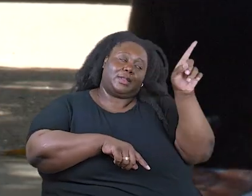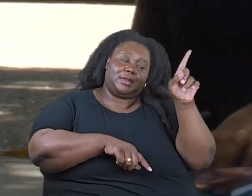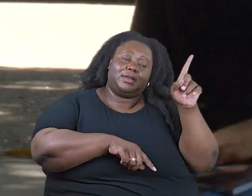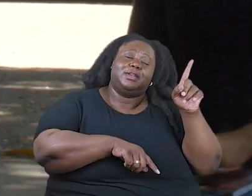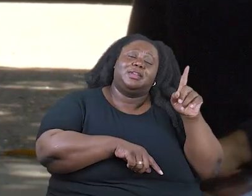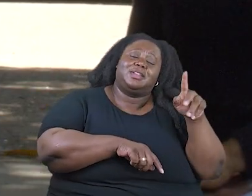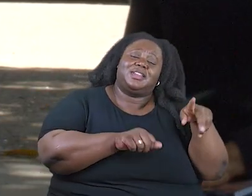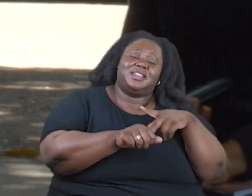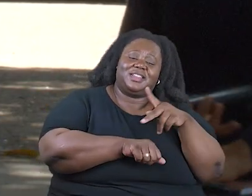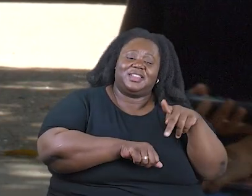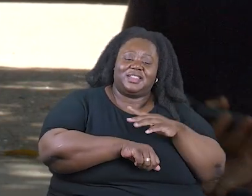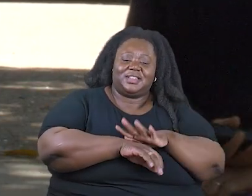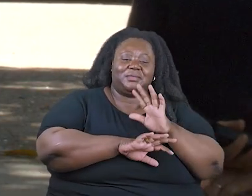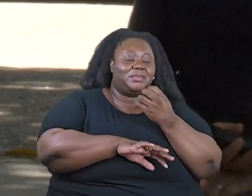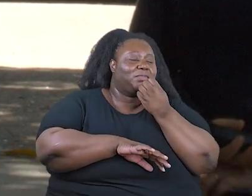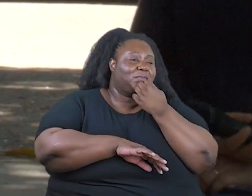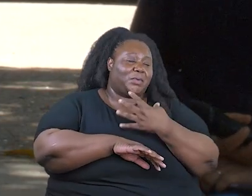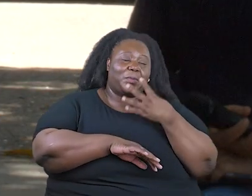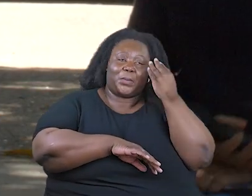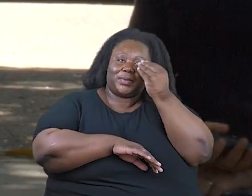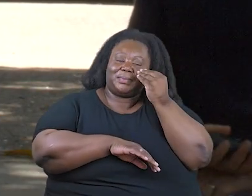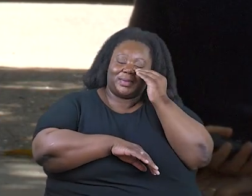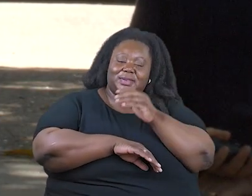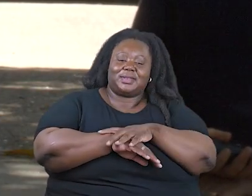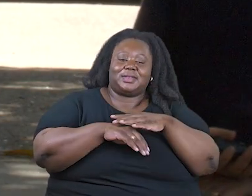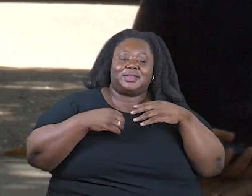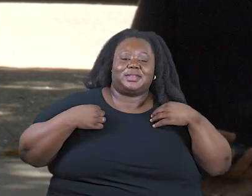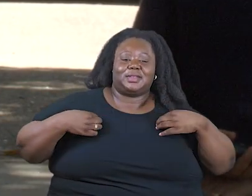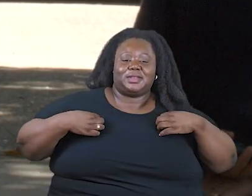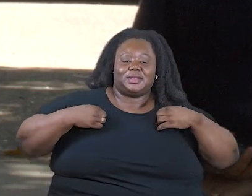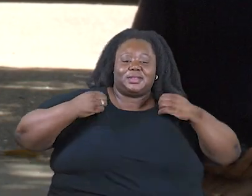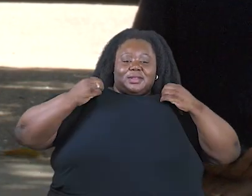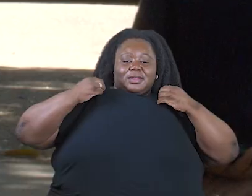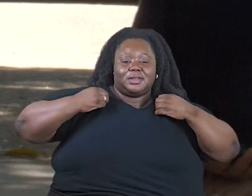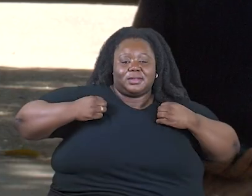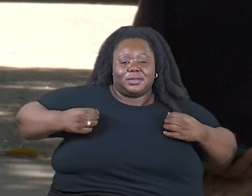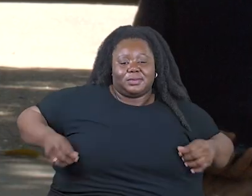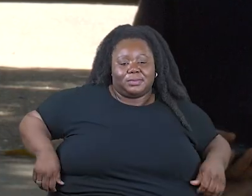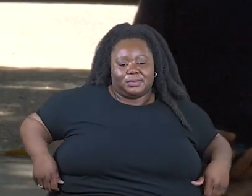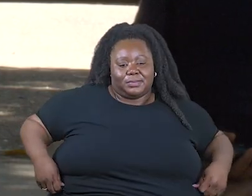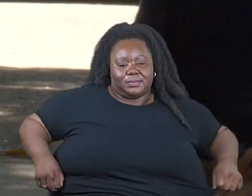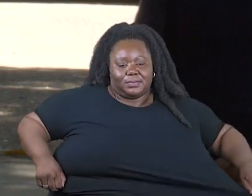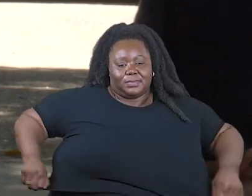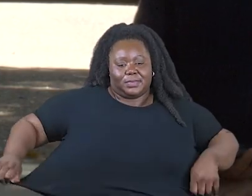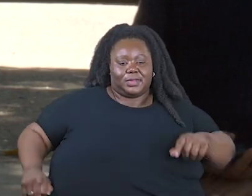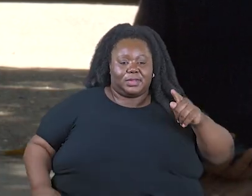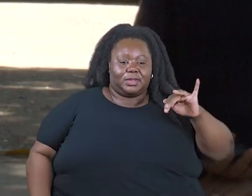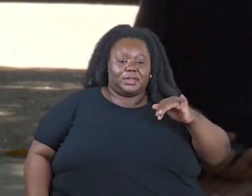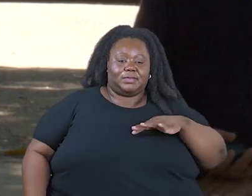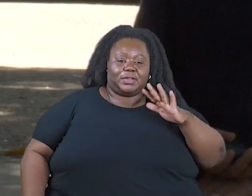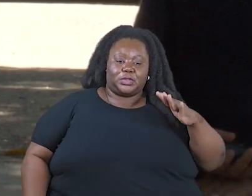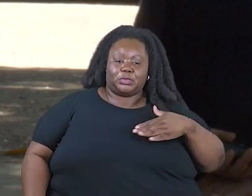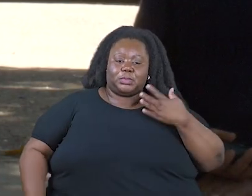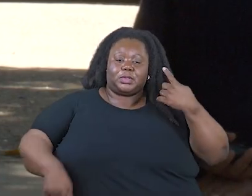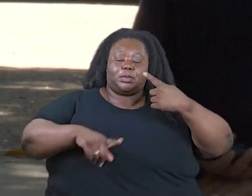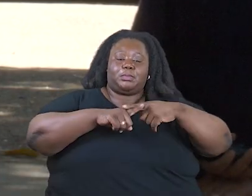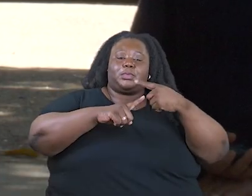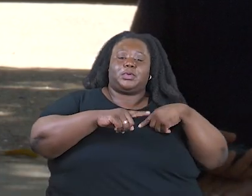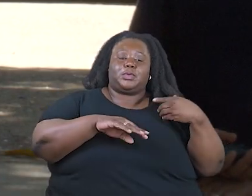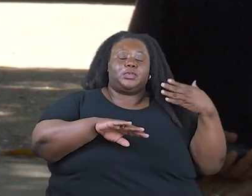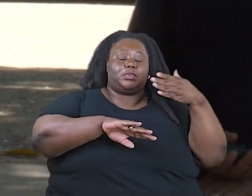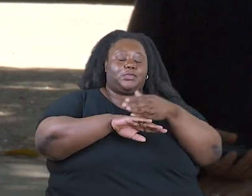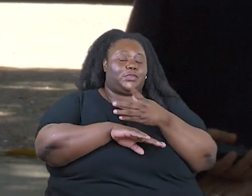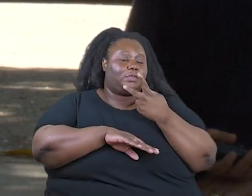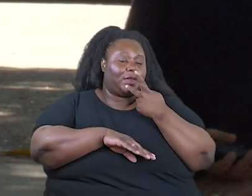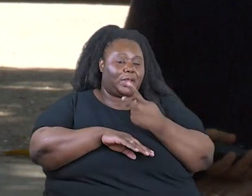né? Mas foi muito boa a experiência. E aí o pessoal na Austrália tem isso, eles ficaram surpresos, porque quando eu